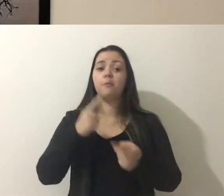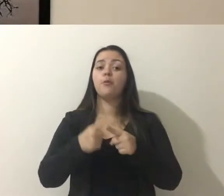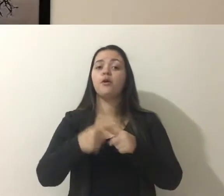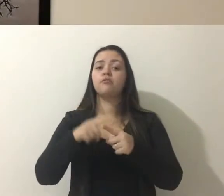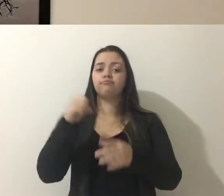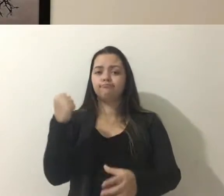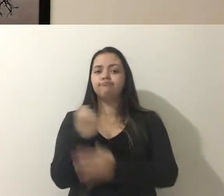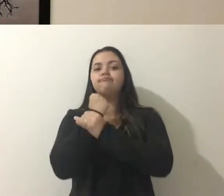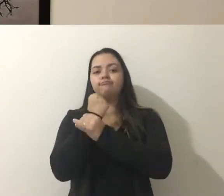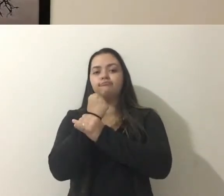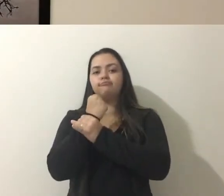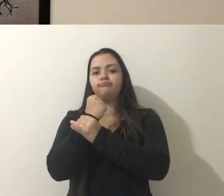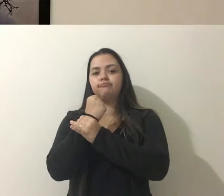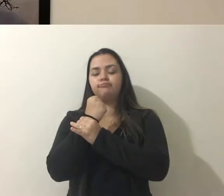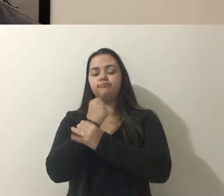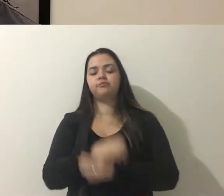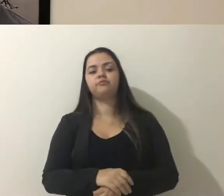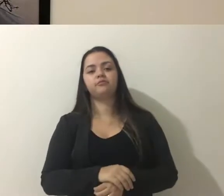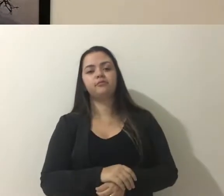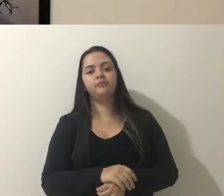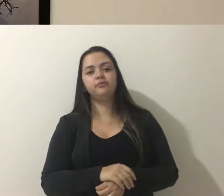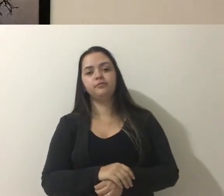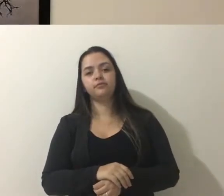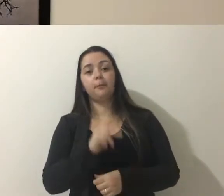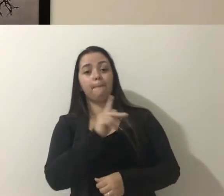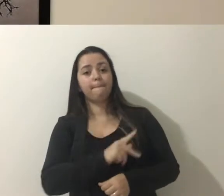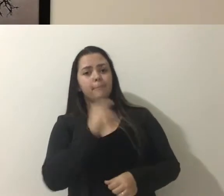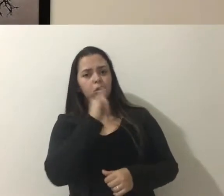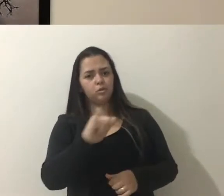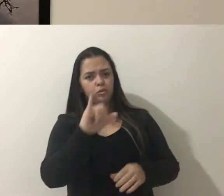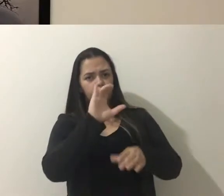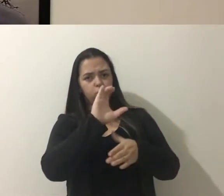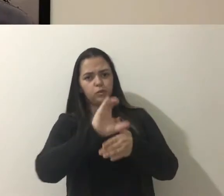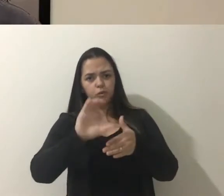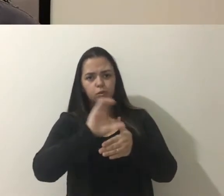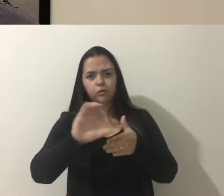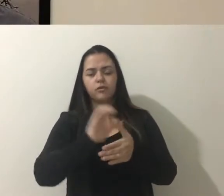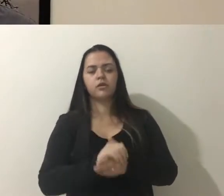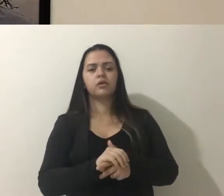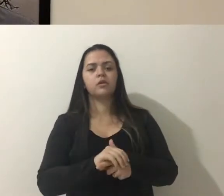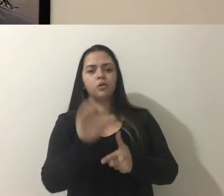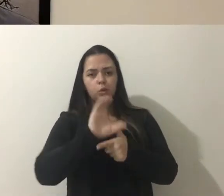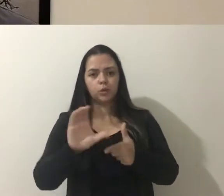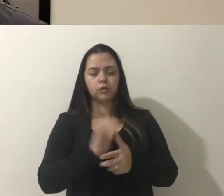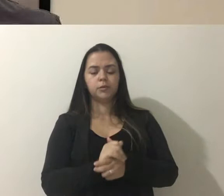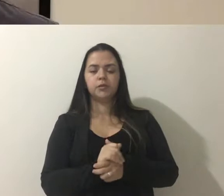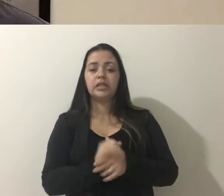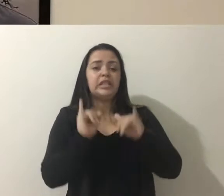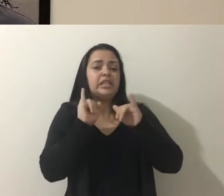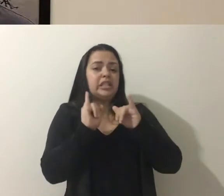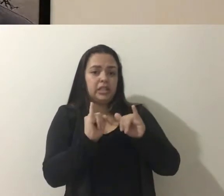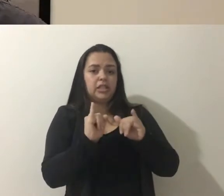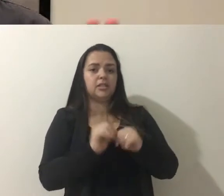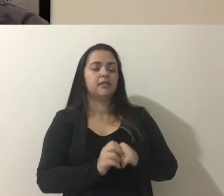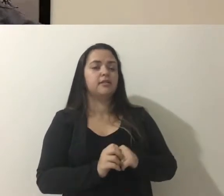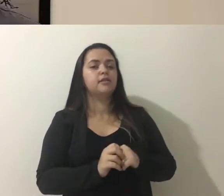Paulo disse, escrevendo aos Coríntios, em um certo momento, ele disse que se Cristo não tivesse